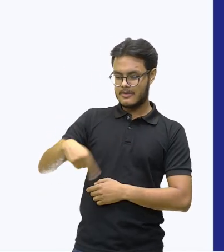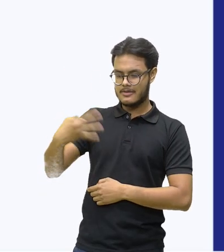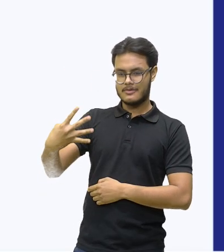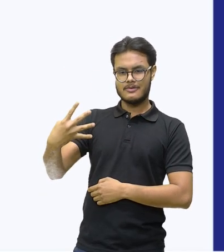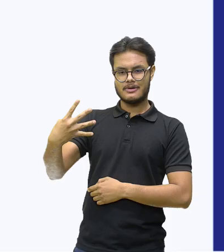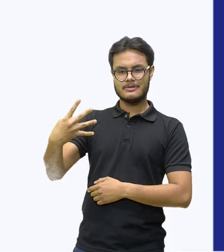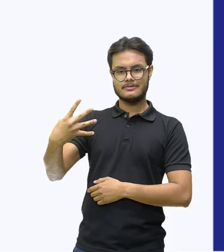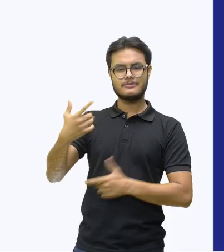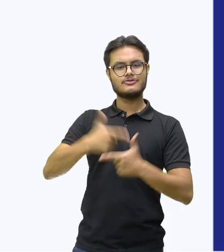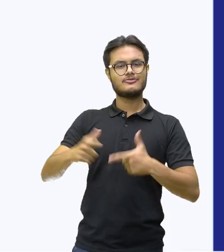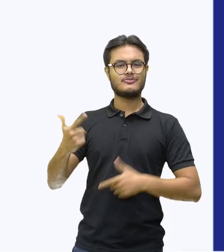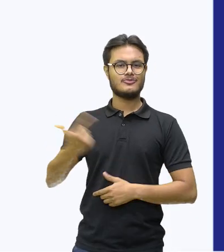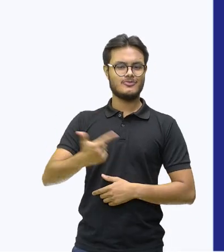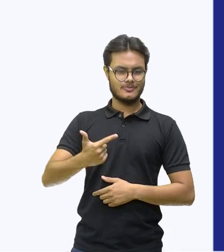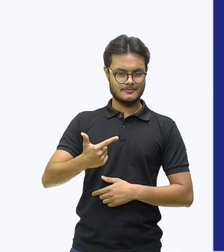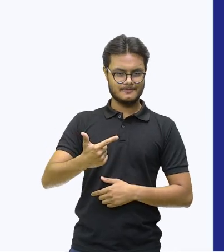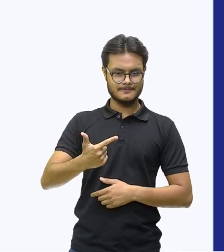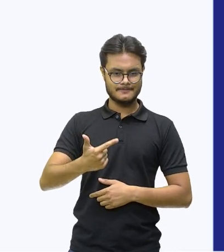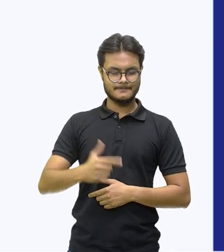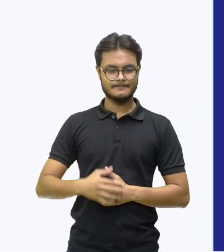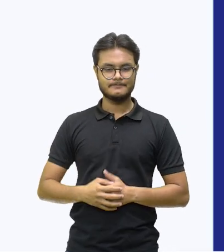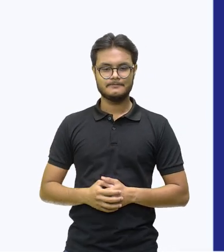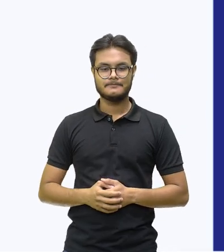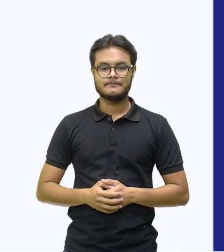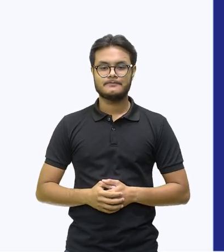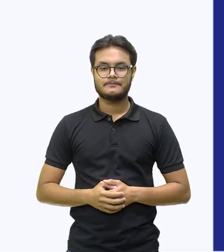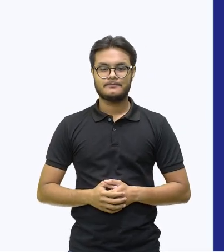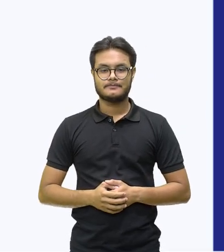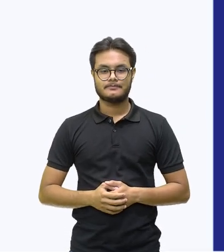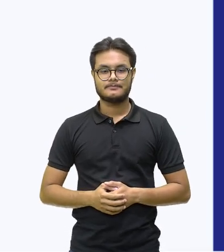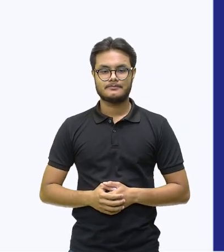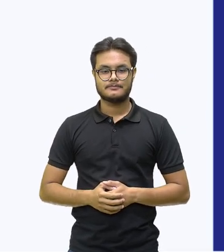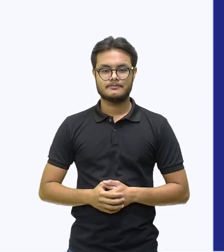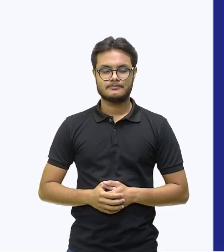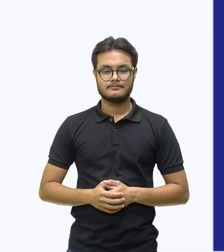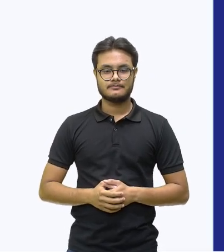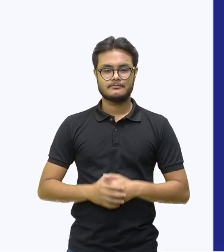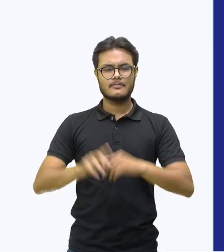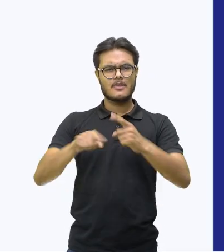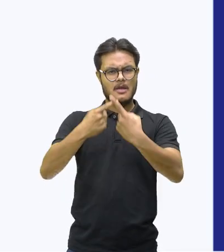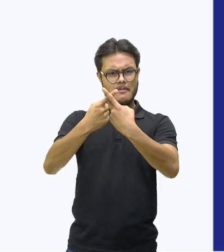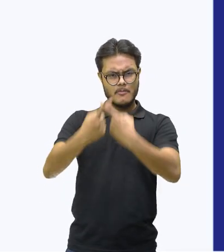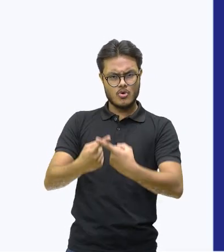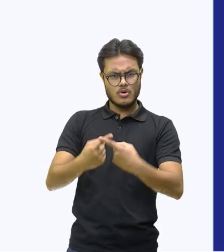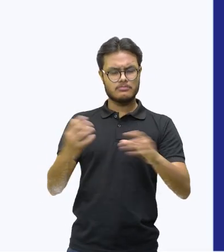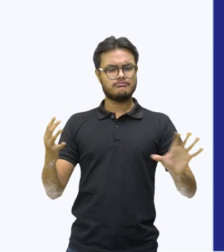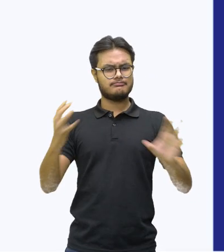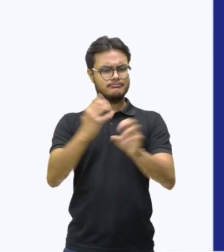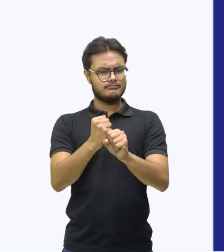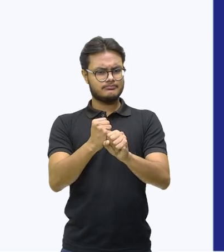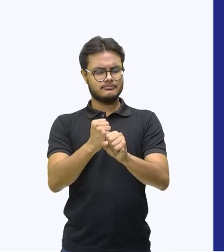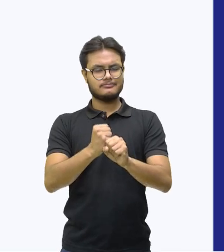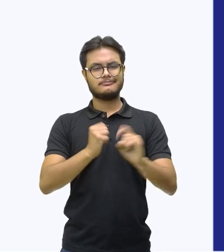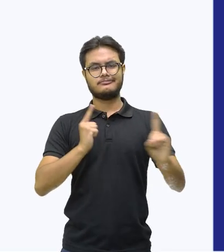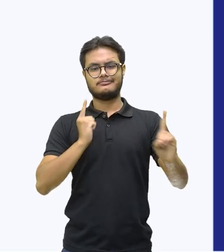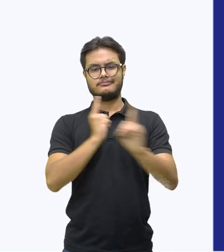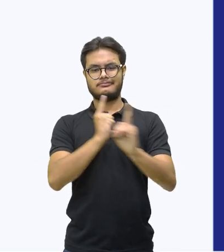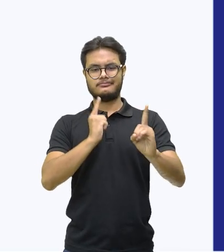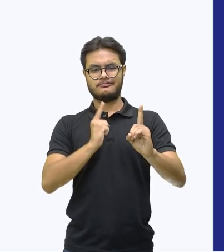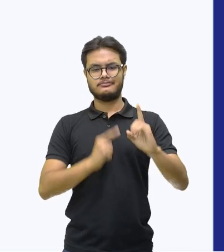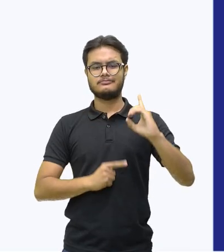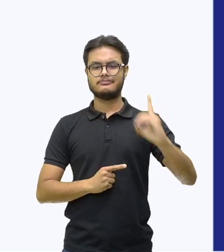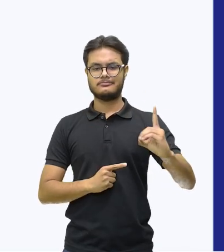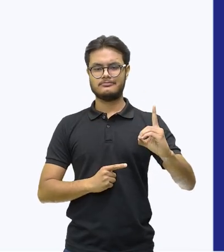vocês, está vendo? 0,4 dividido por 2. 0,2. Multiplicando tudo, você vai ter aqui o valor de profundidade,